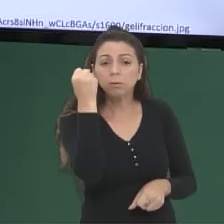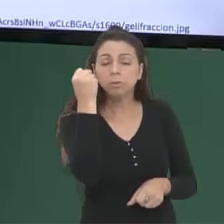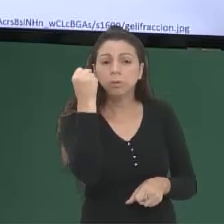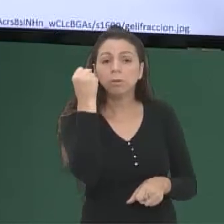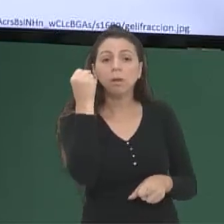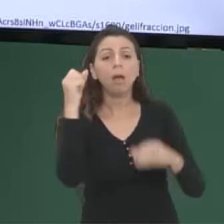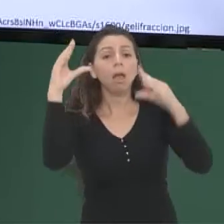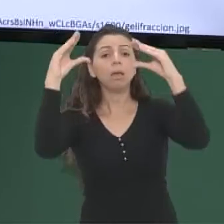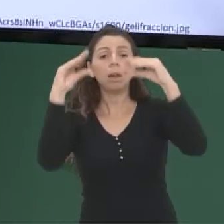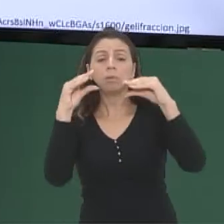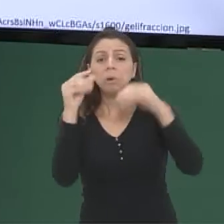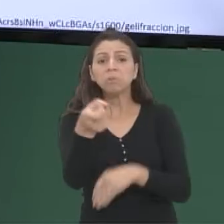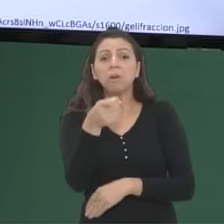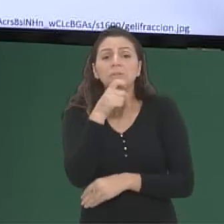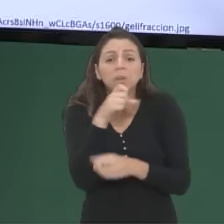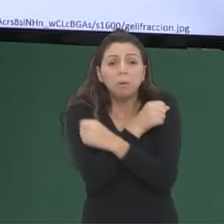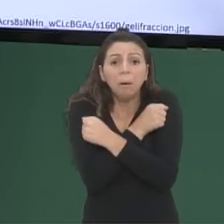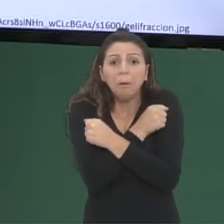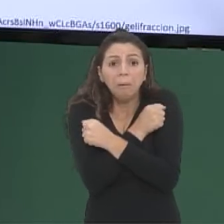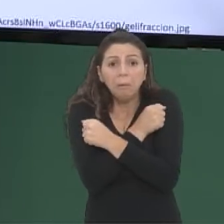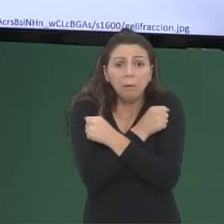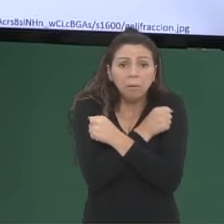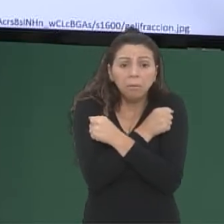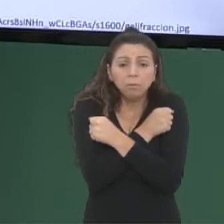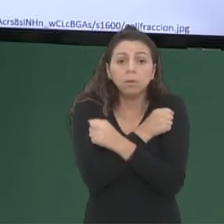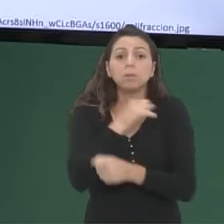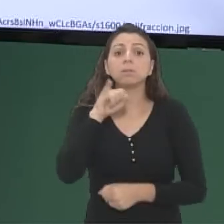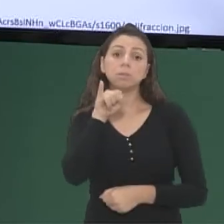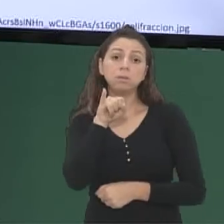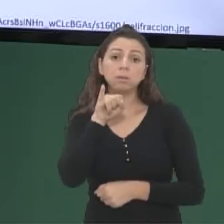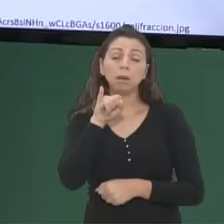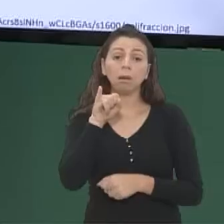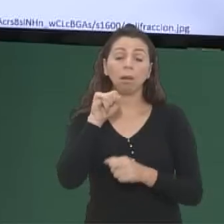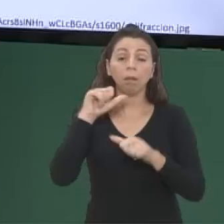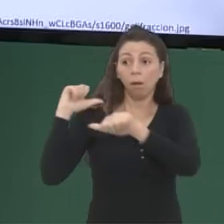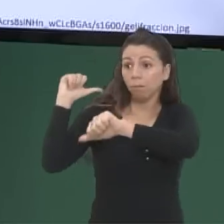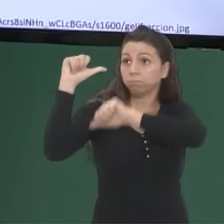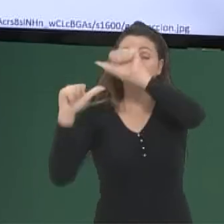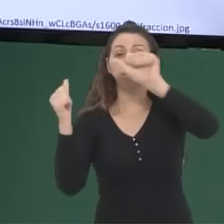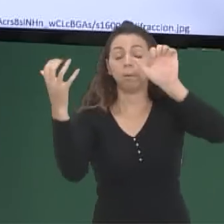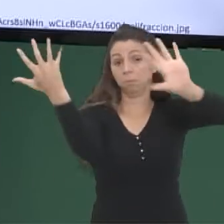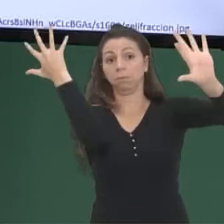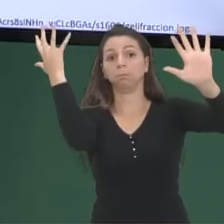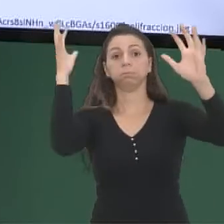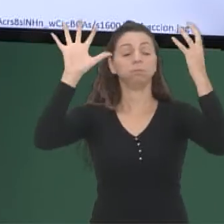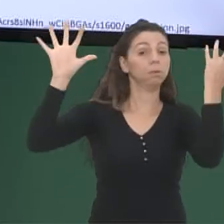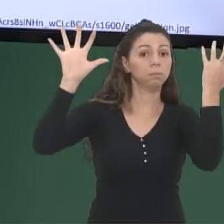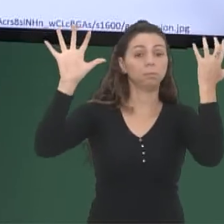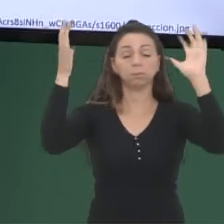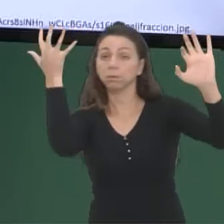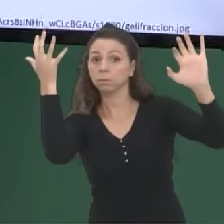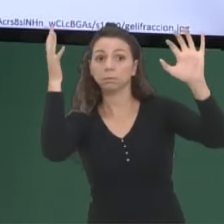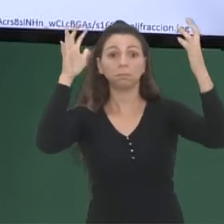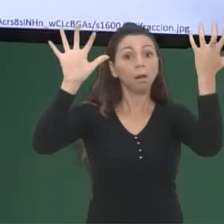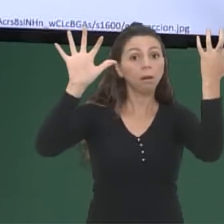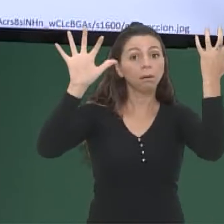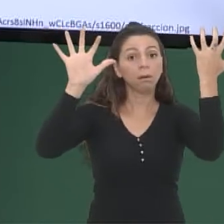muito intenso, como um deserto, por exemplo. Então, quando eu tenho mudanças muito bruscas de temperatura, frio e